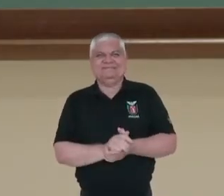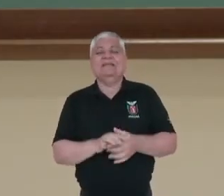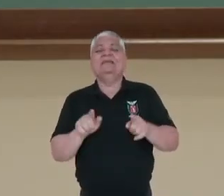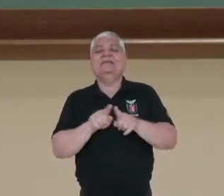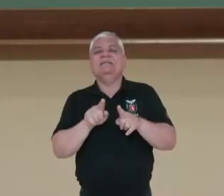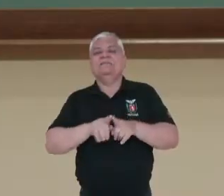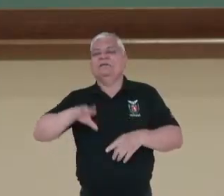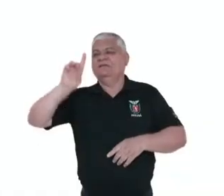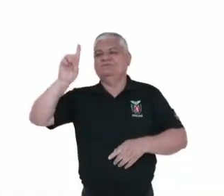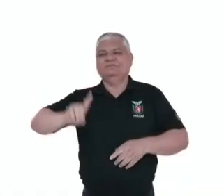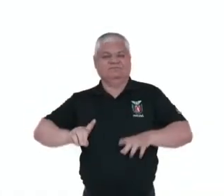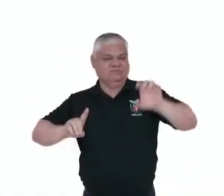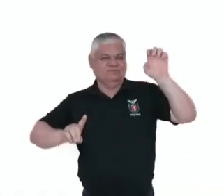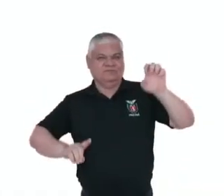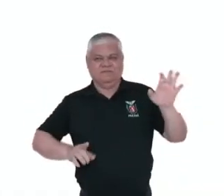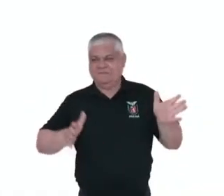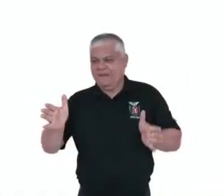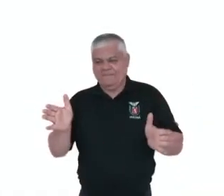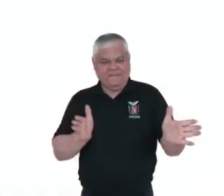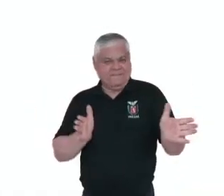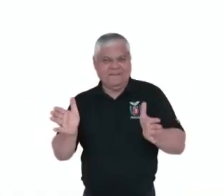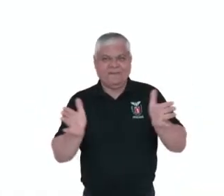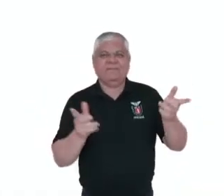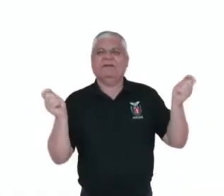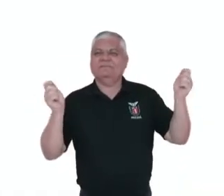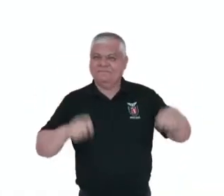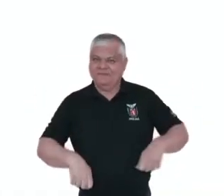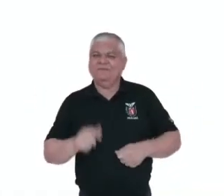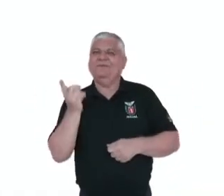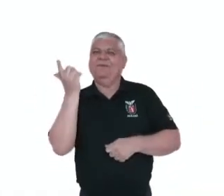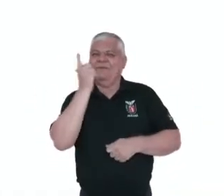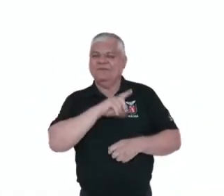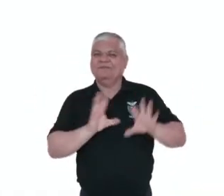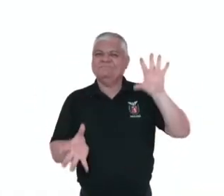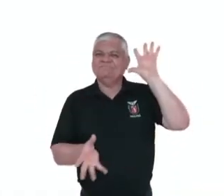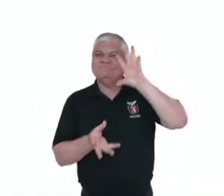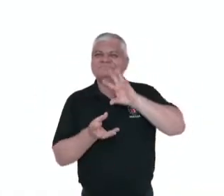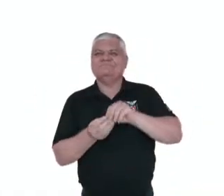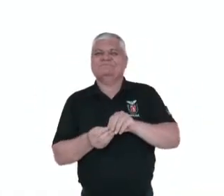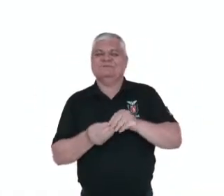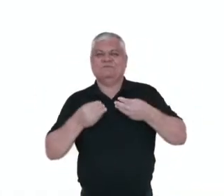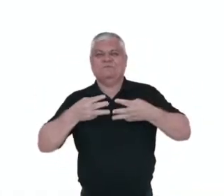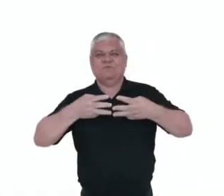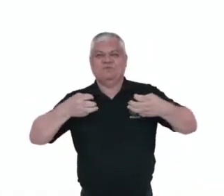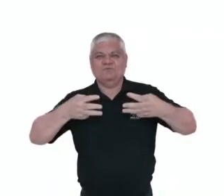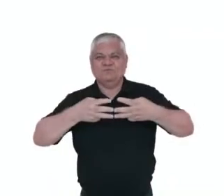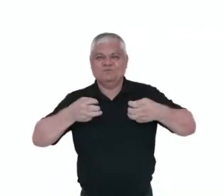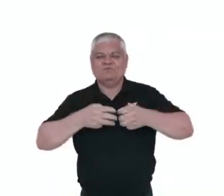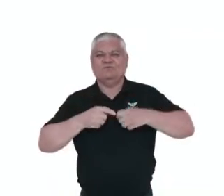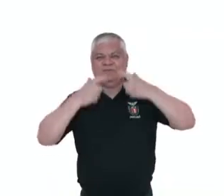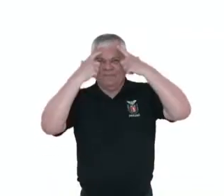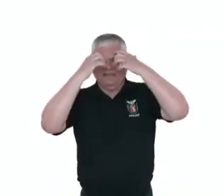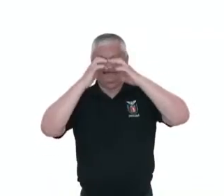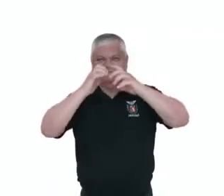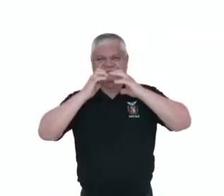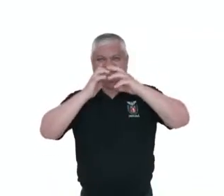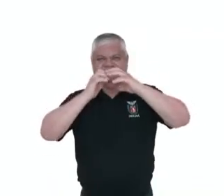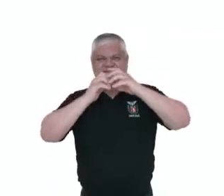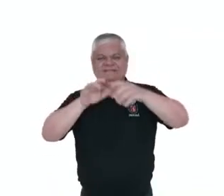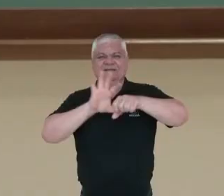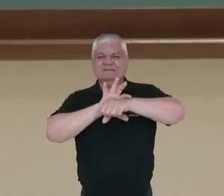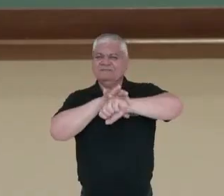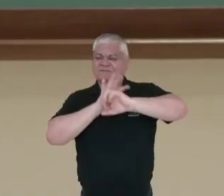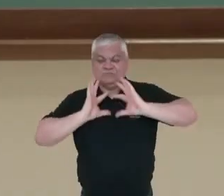motora realizar movimentos articulados que resulta uma interação entre o sistema muscular nervoso esqueléticos e